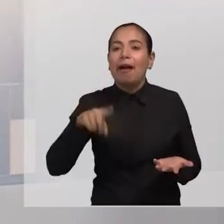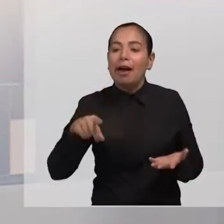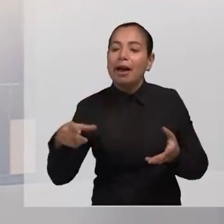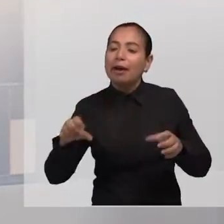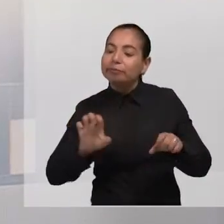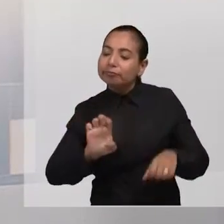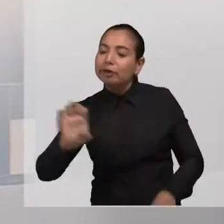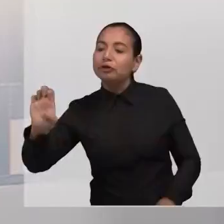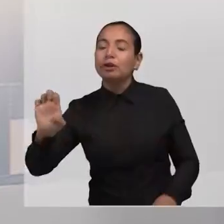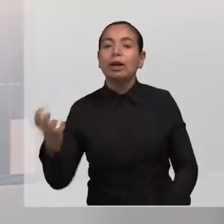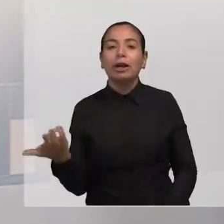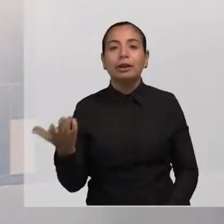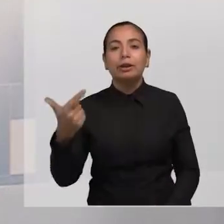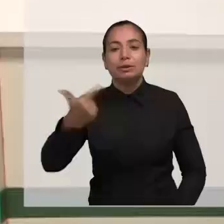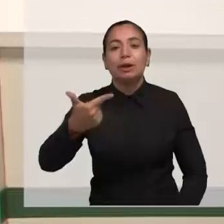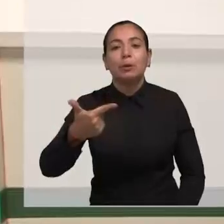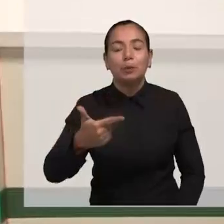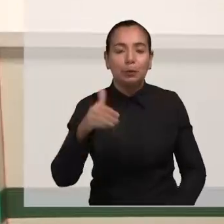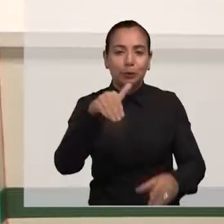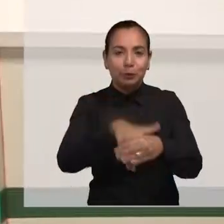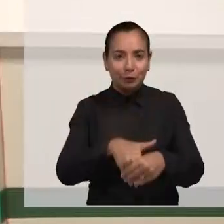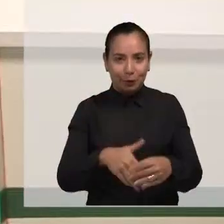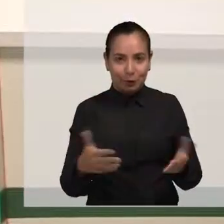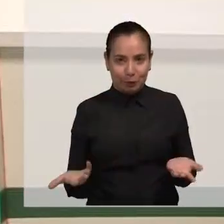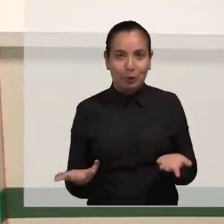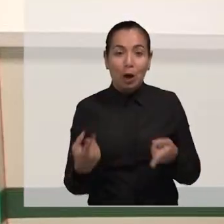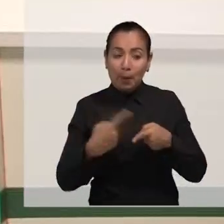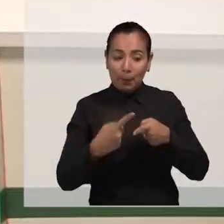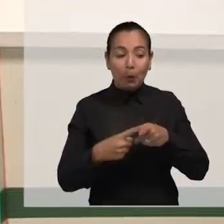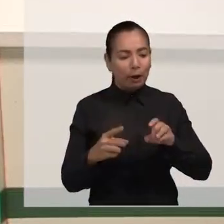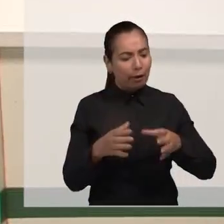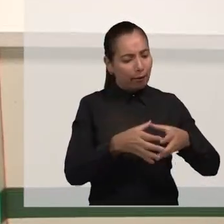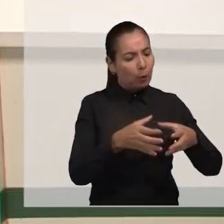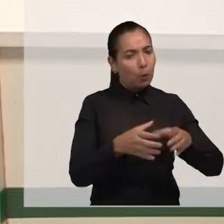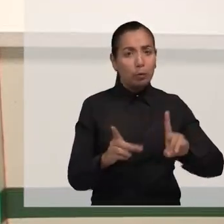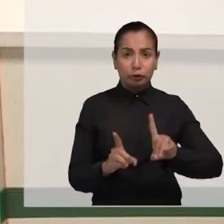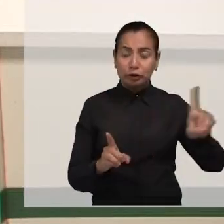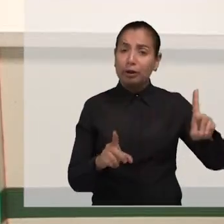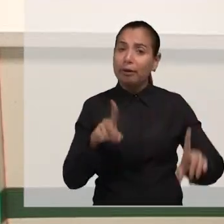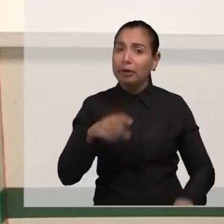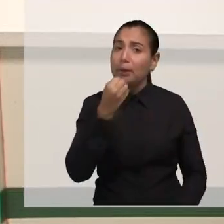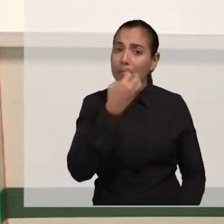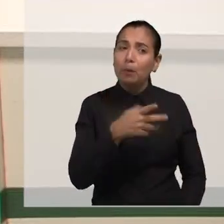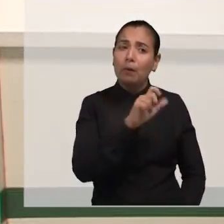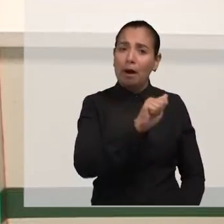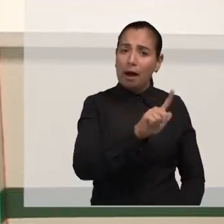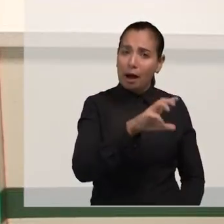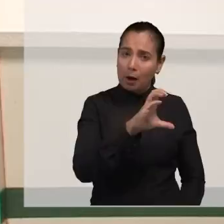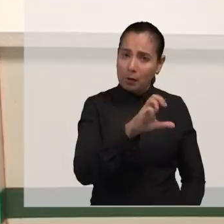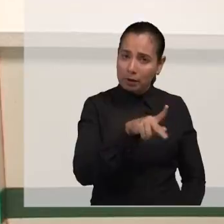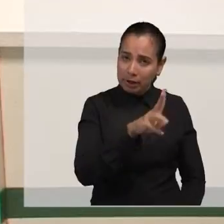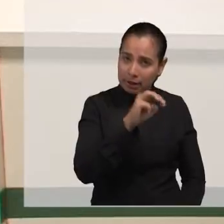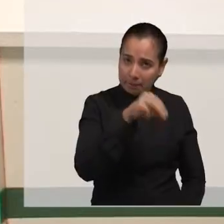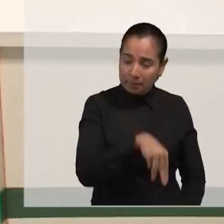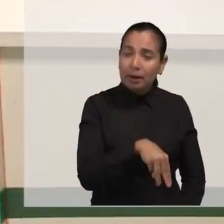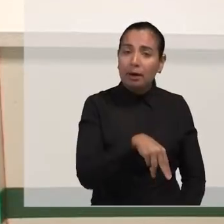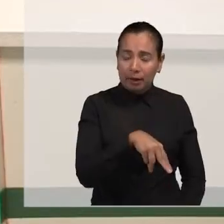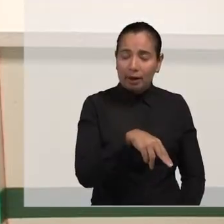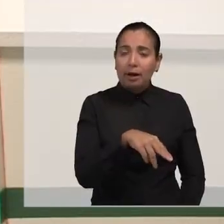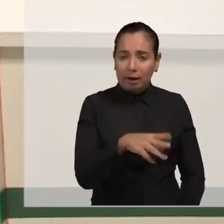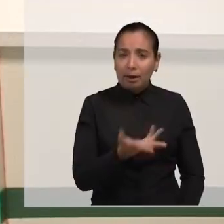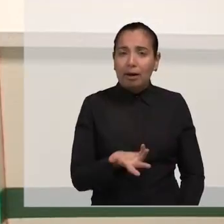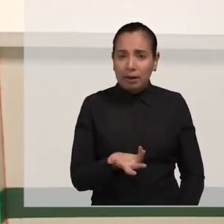turno. E ele tem razão, porque a direita já está muito bem. Tem 2 candidatos competitivos, que é o Alckmin. Está organizado, se